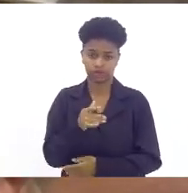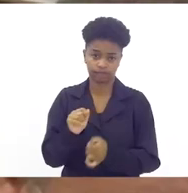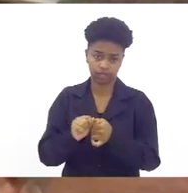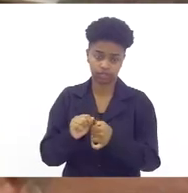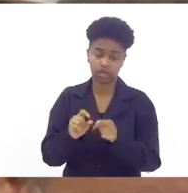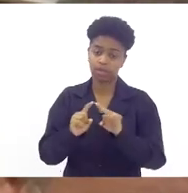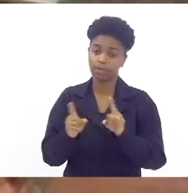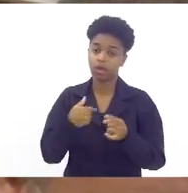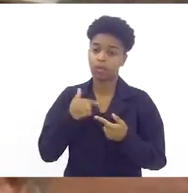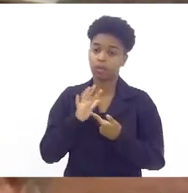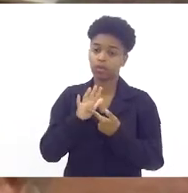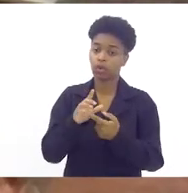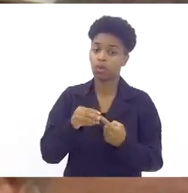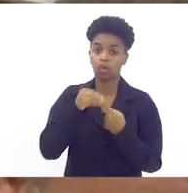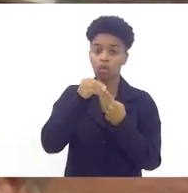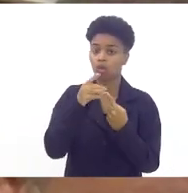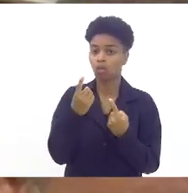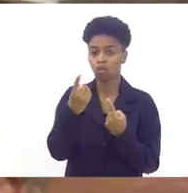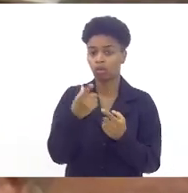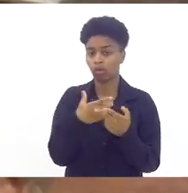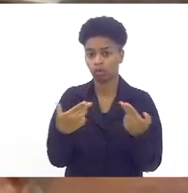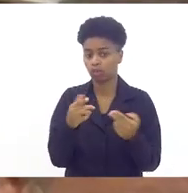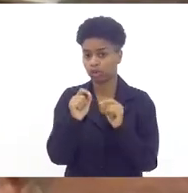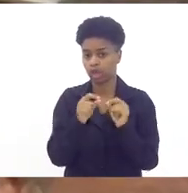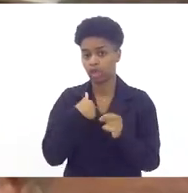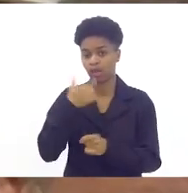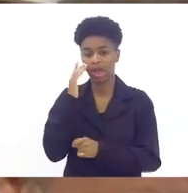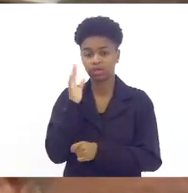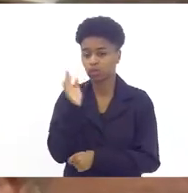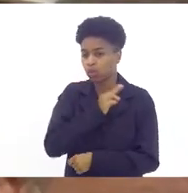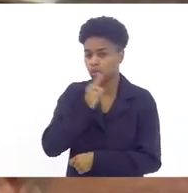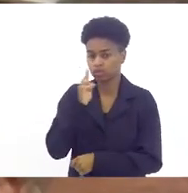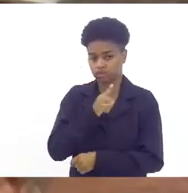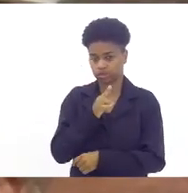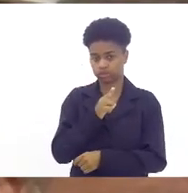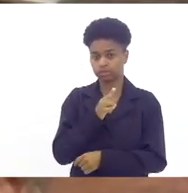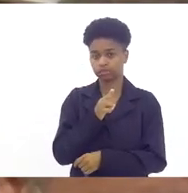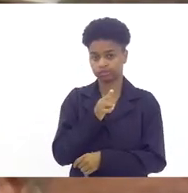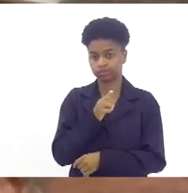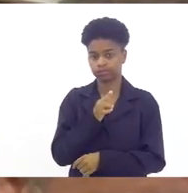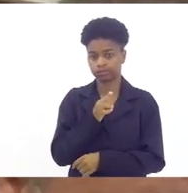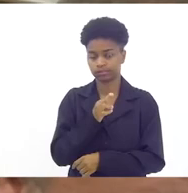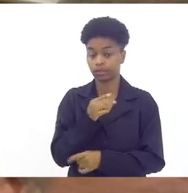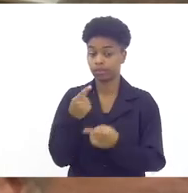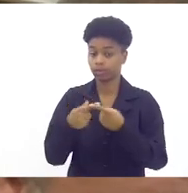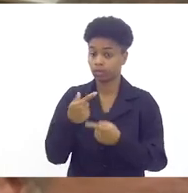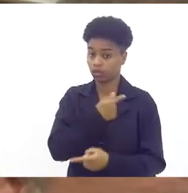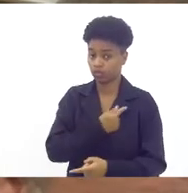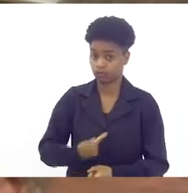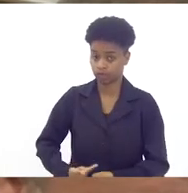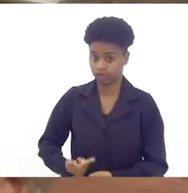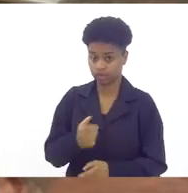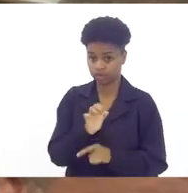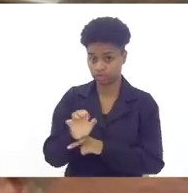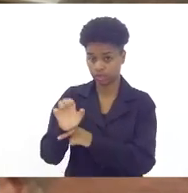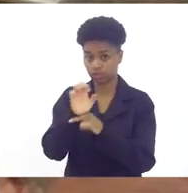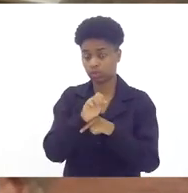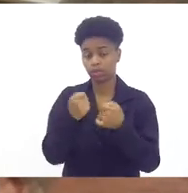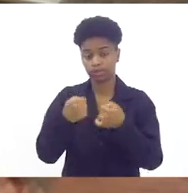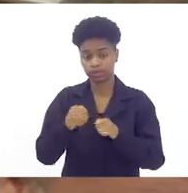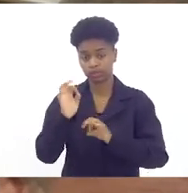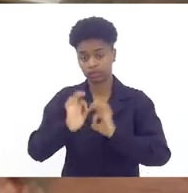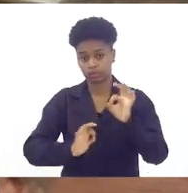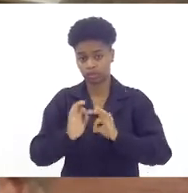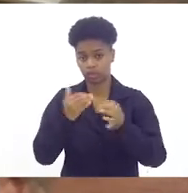só gostaria destacar um que eu acho urgente entendeu a o governo do estado tem que organizar concurso